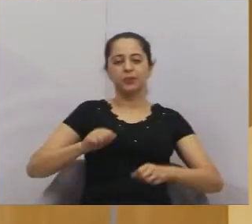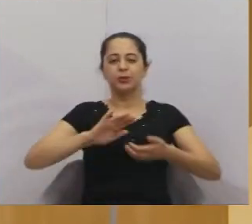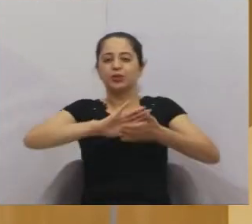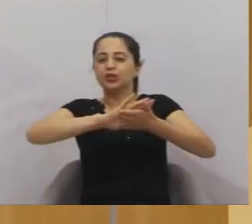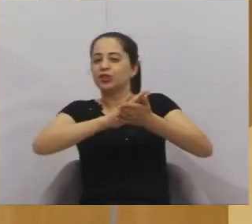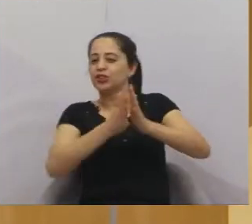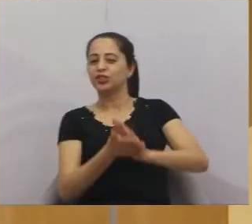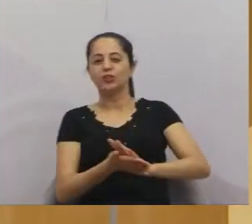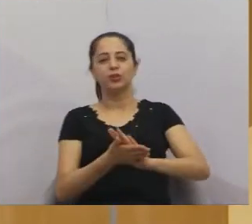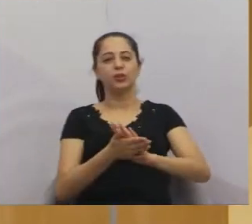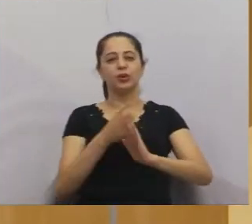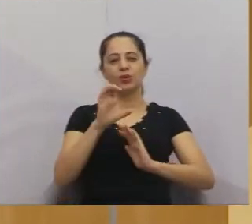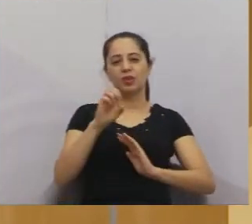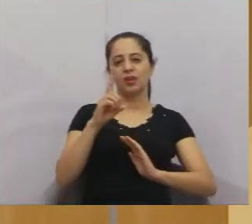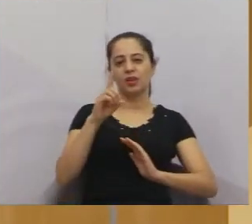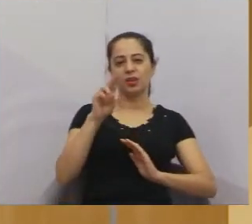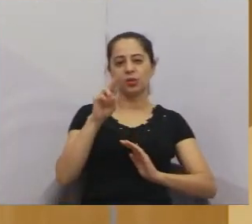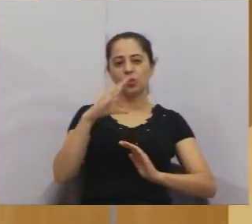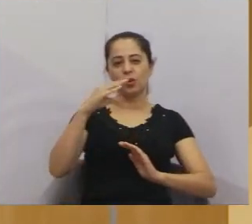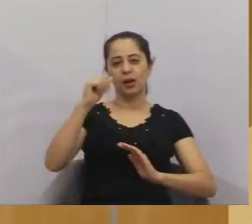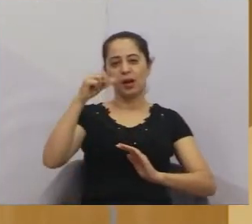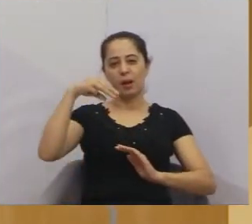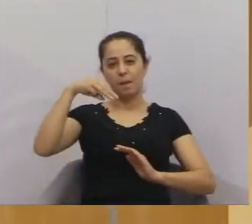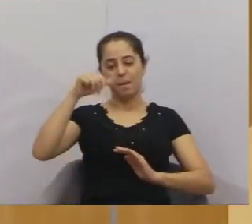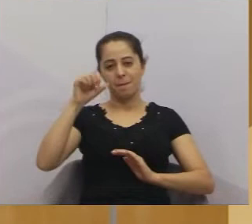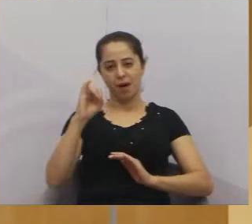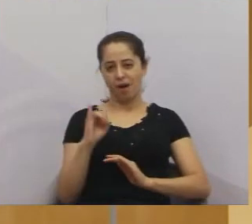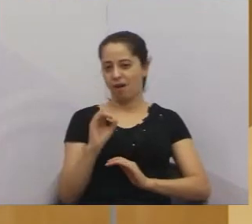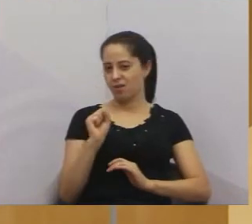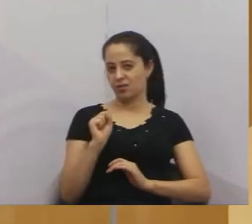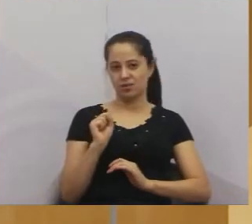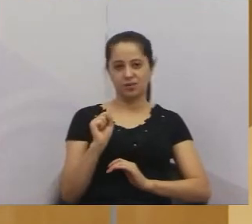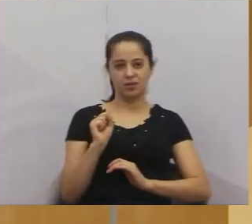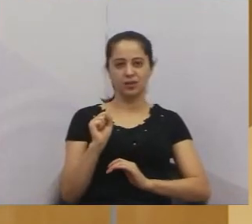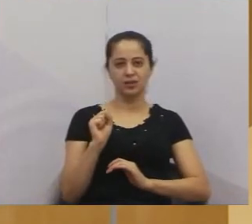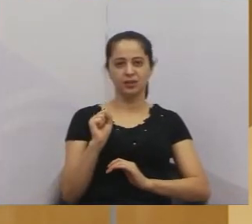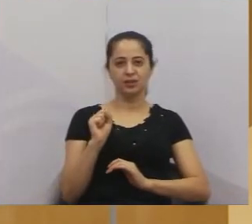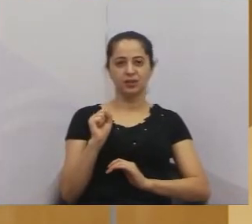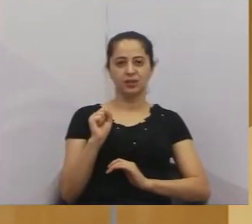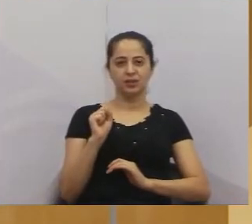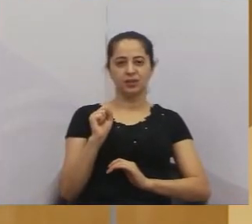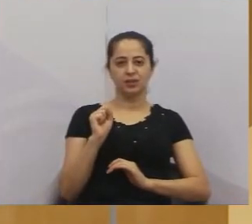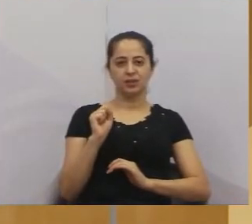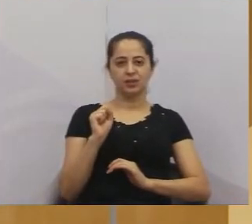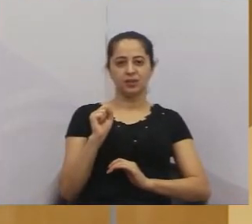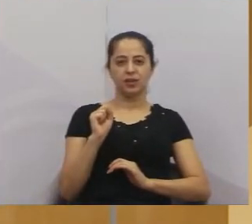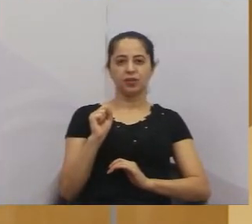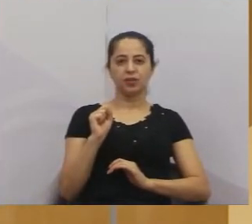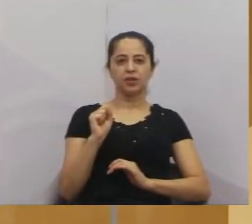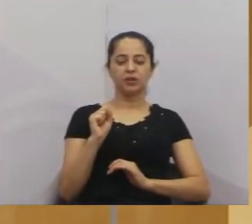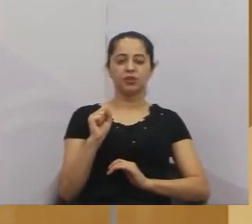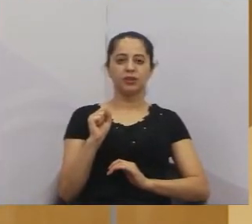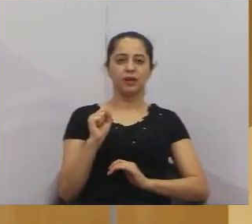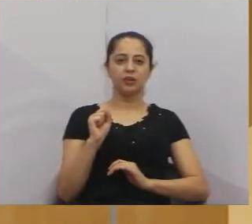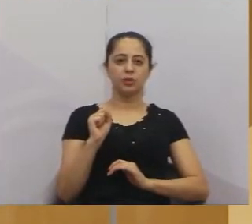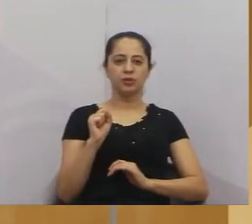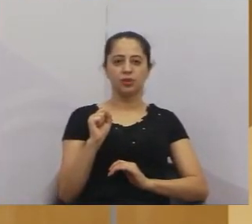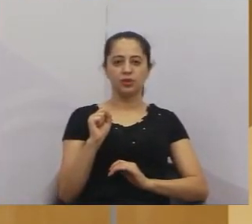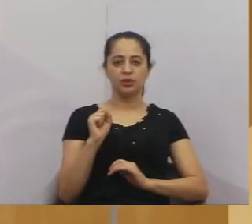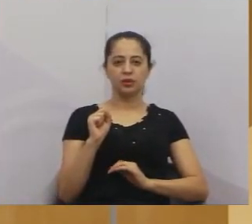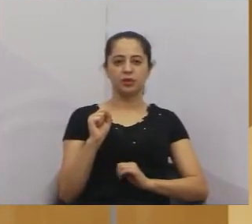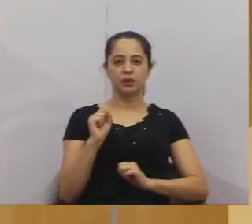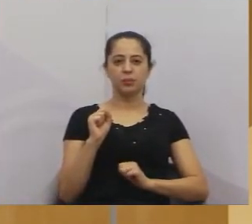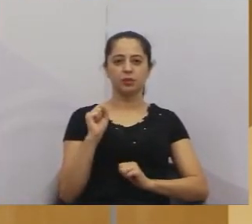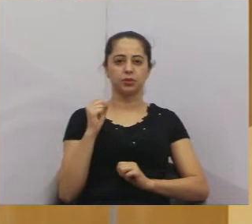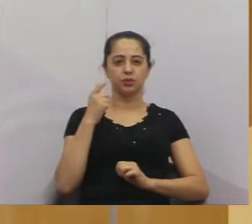foi fechado por atos de vândalos, e aí acabaram, uma ação gera